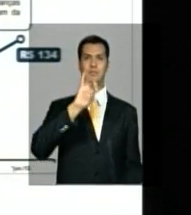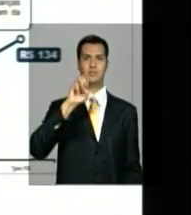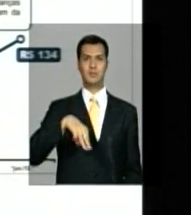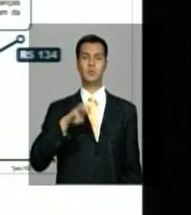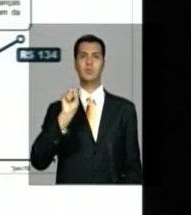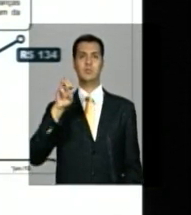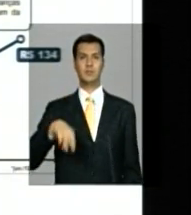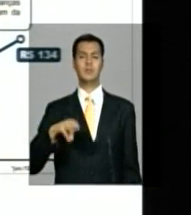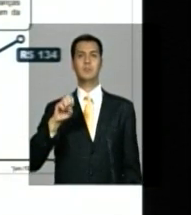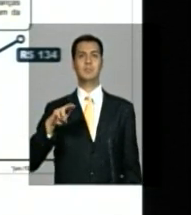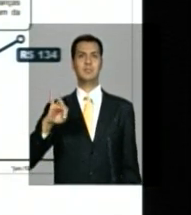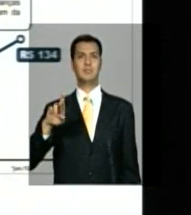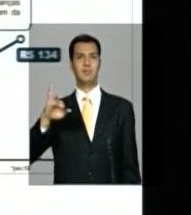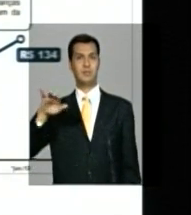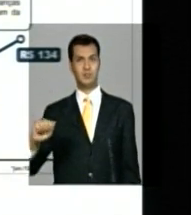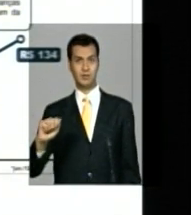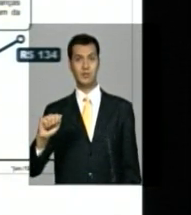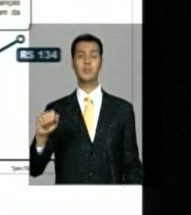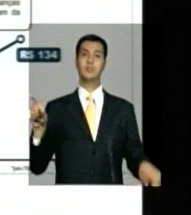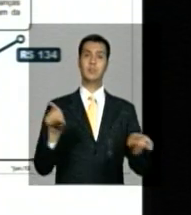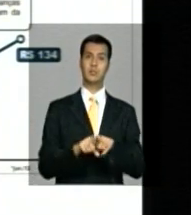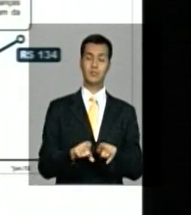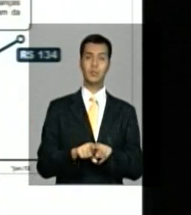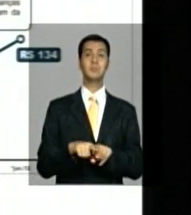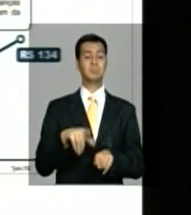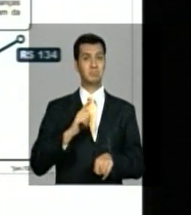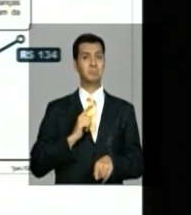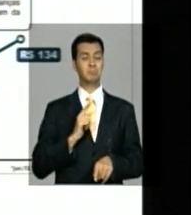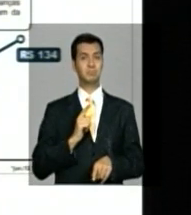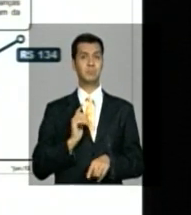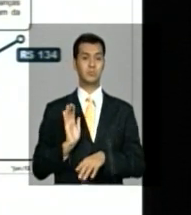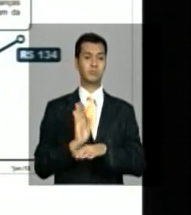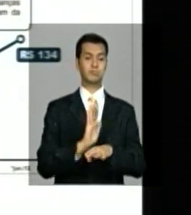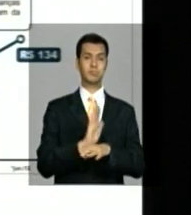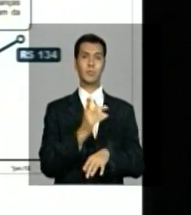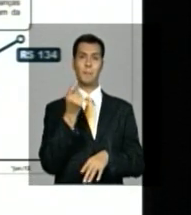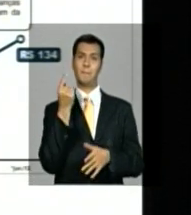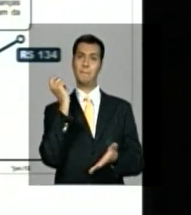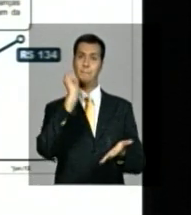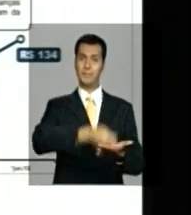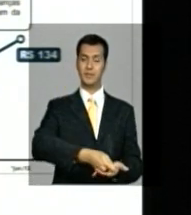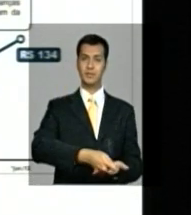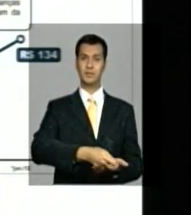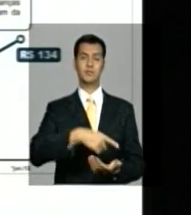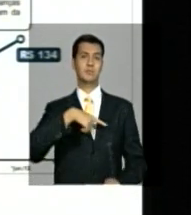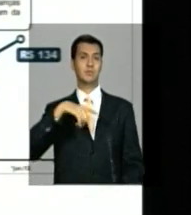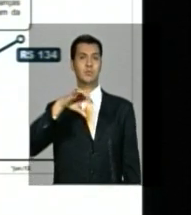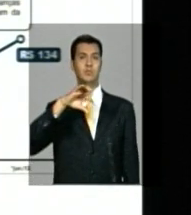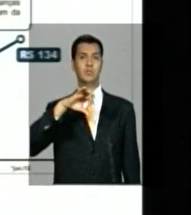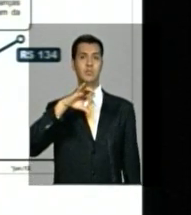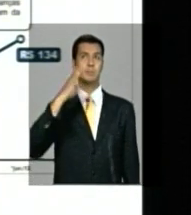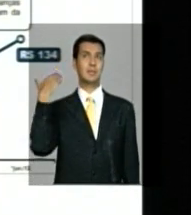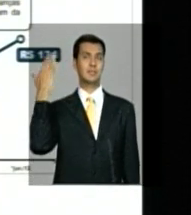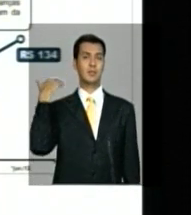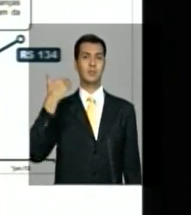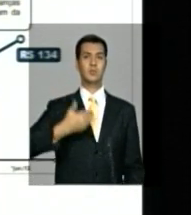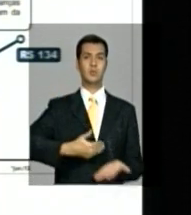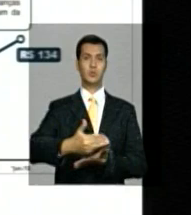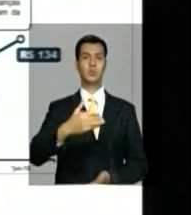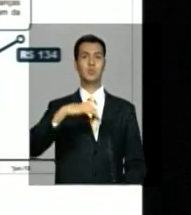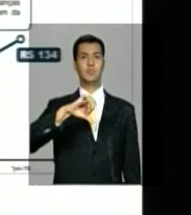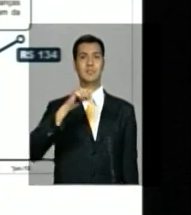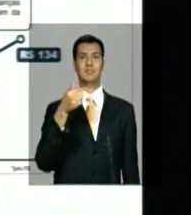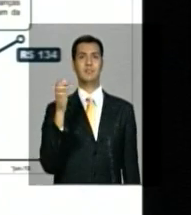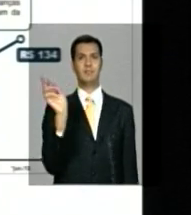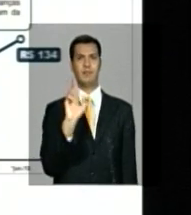pro conjunto das famílias em situação eh as famílias do Bolsa Família de R 97 por mês